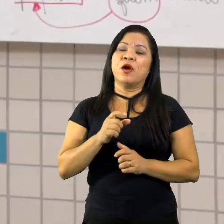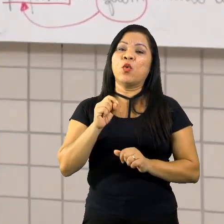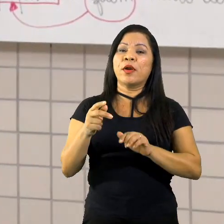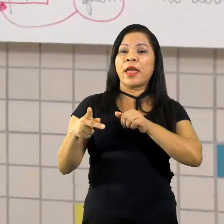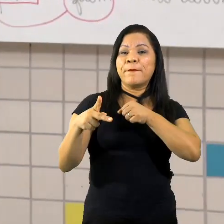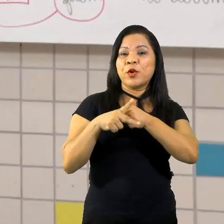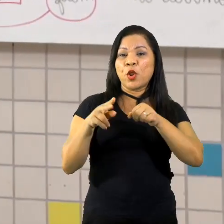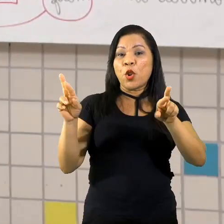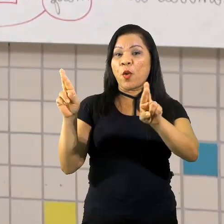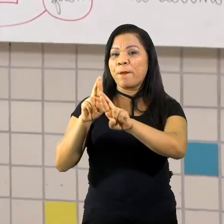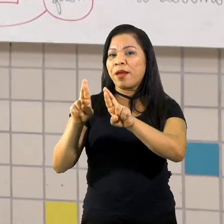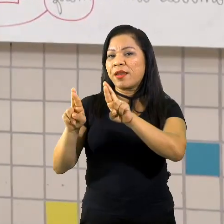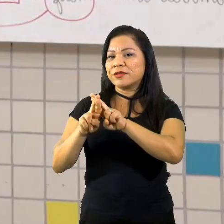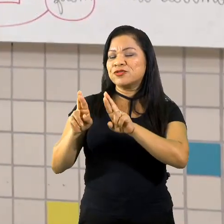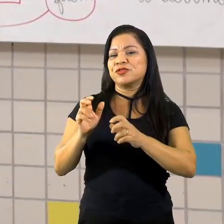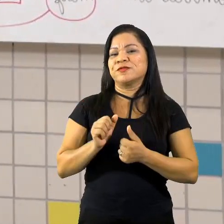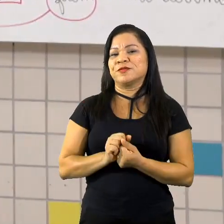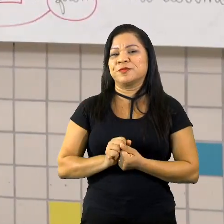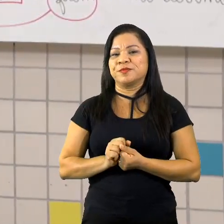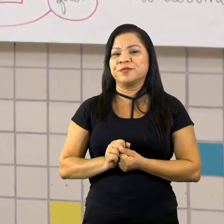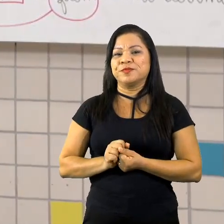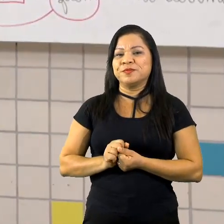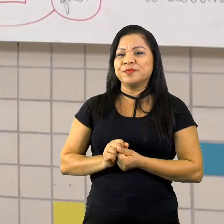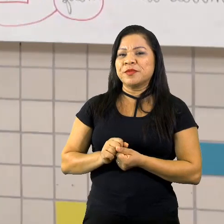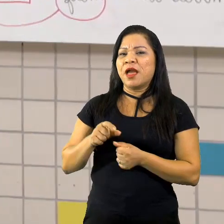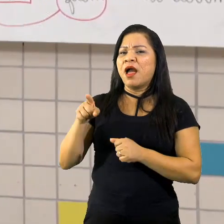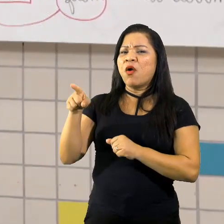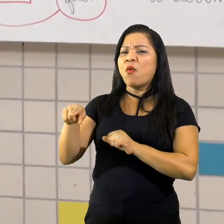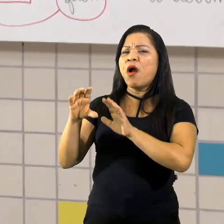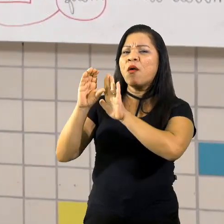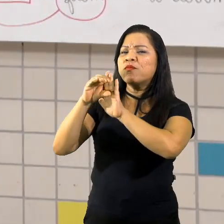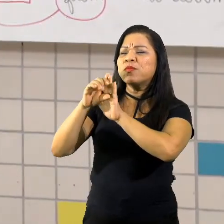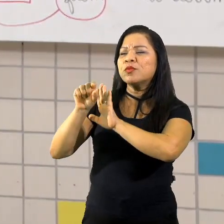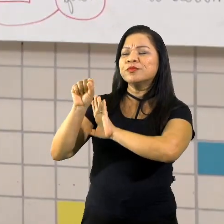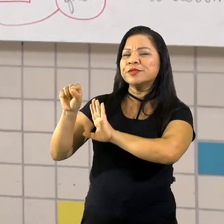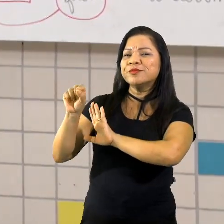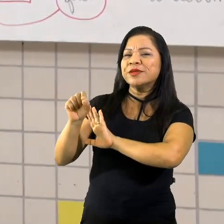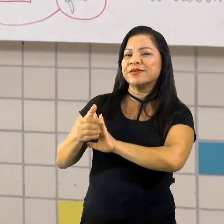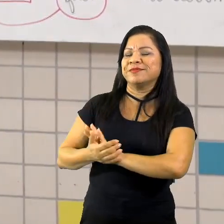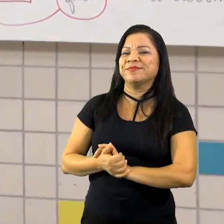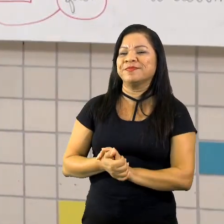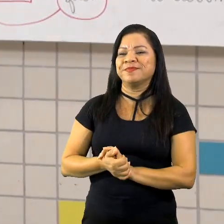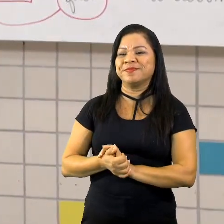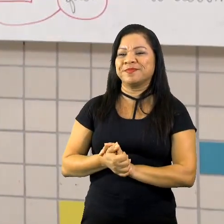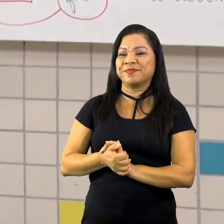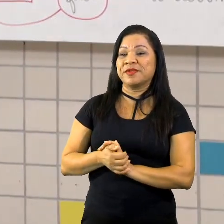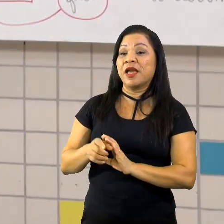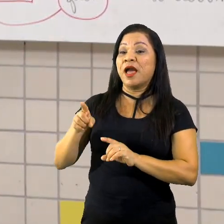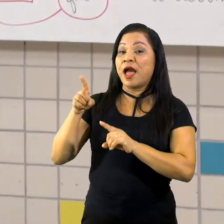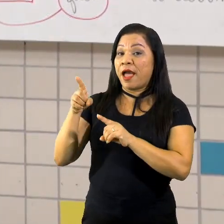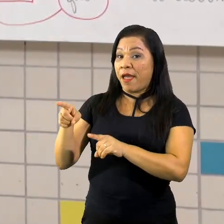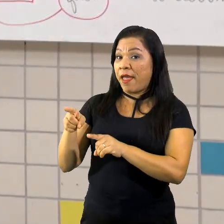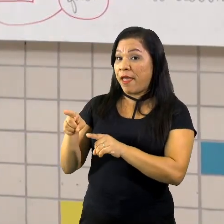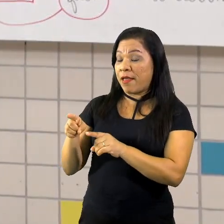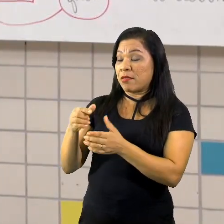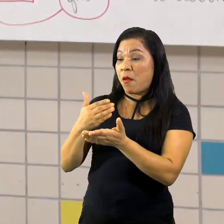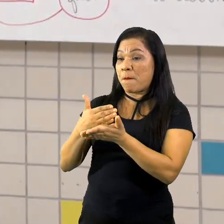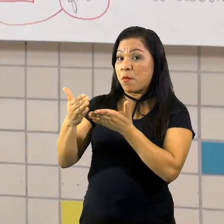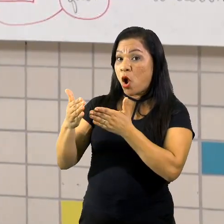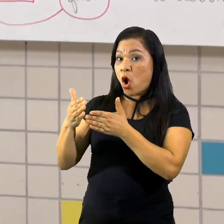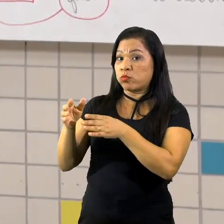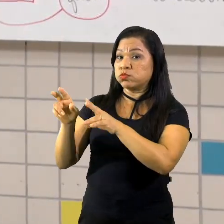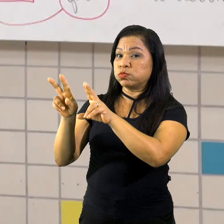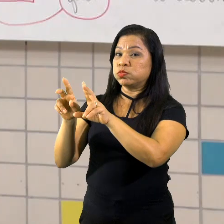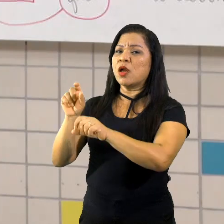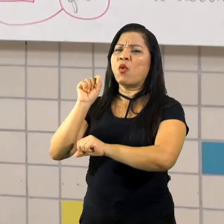pronome relativo? Qual é a definição linguística dele? Ele retoma um termo anteriormente citado.